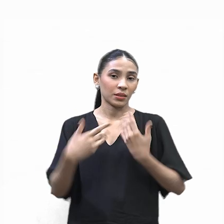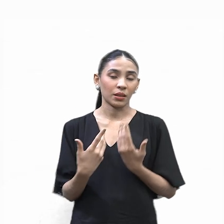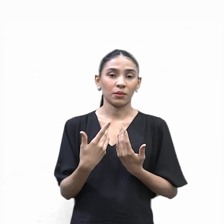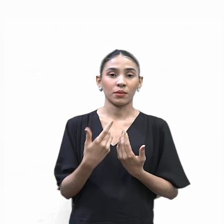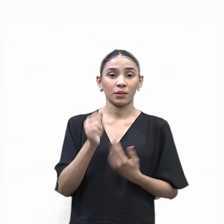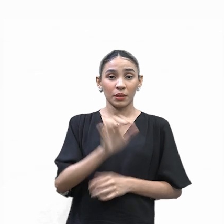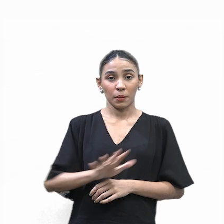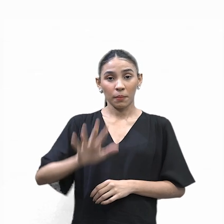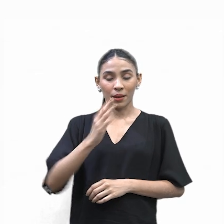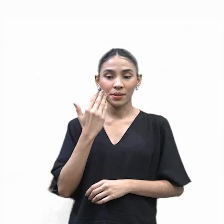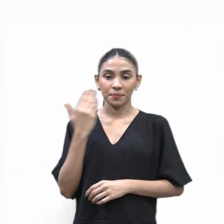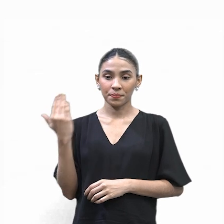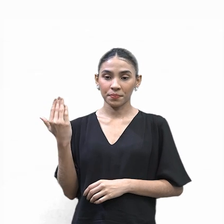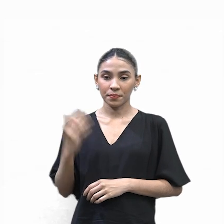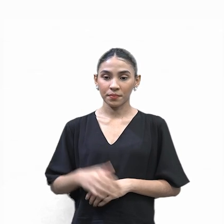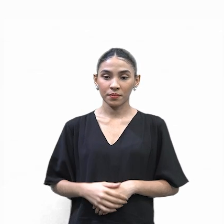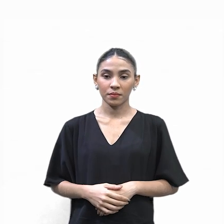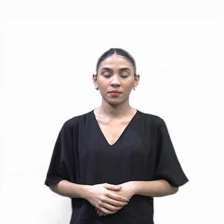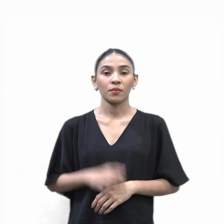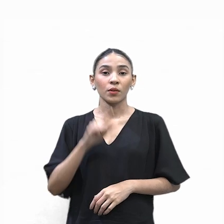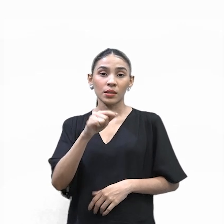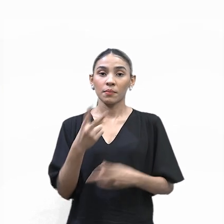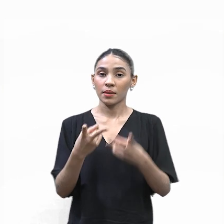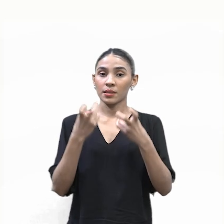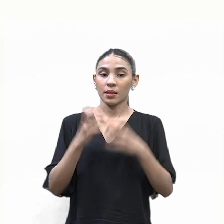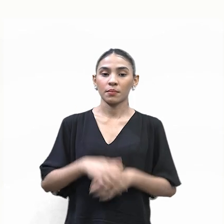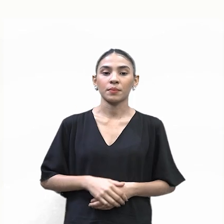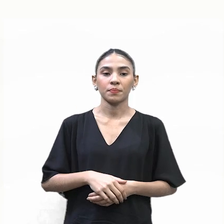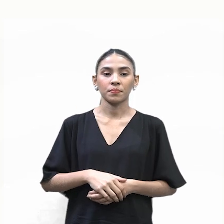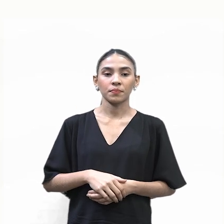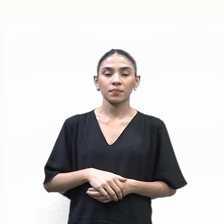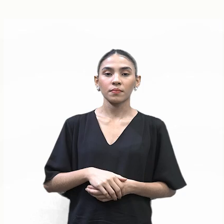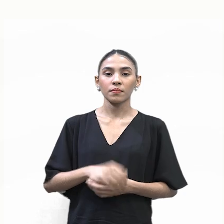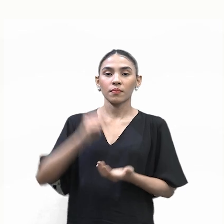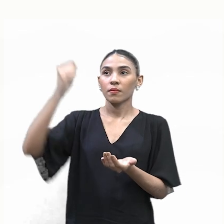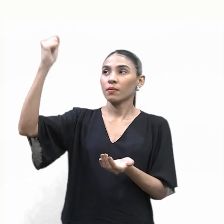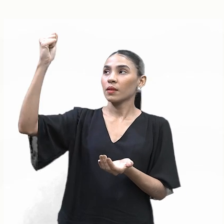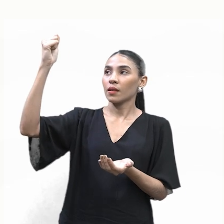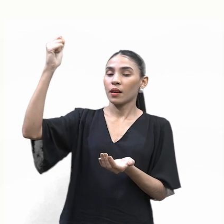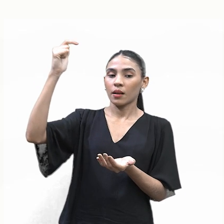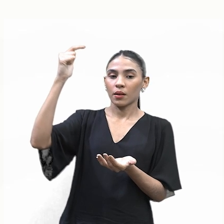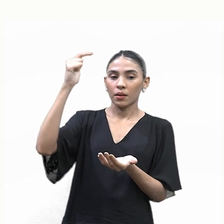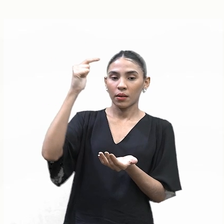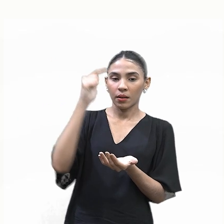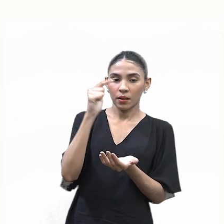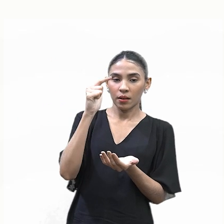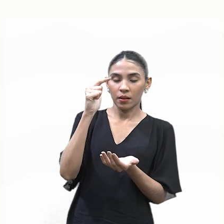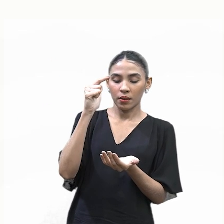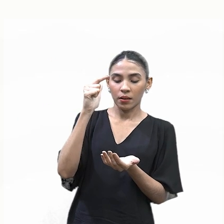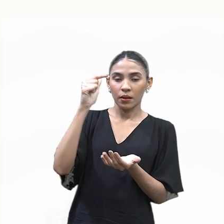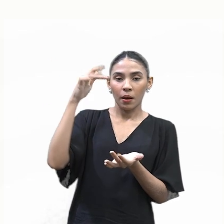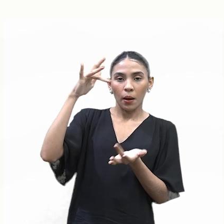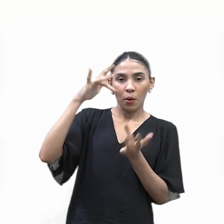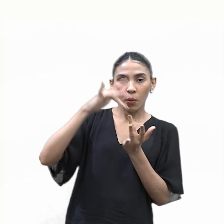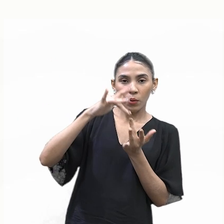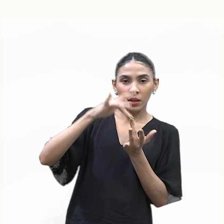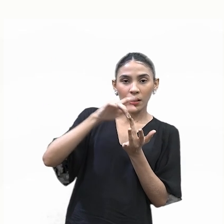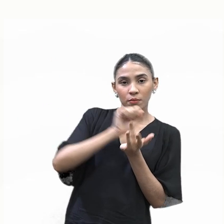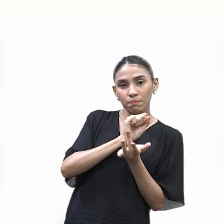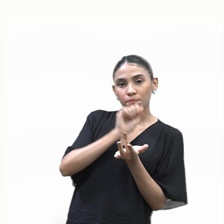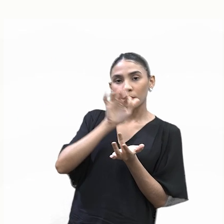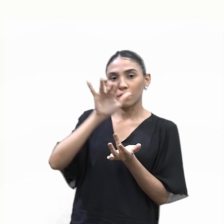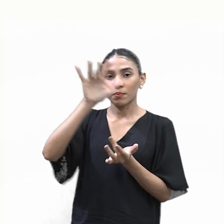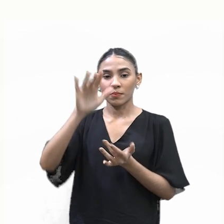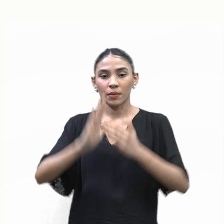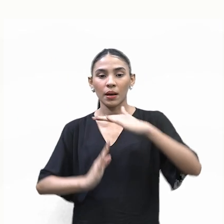aí nesse esqueminha, você está vendo aí que a luz, aonde ela deveria refletir, né, e voltar para o espaço, ela